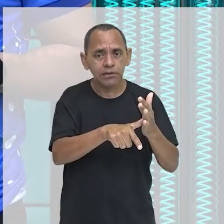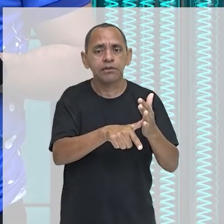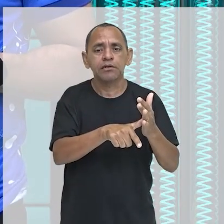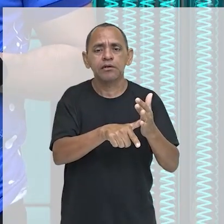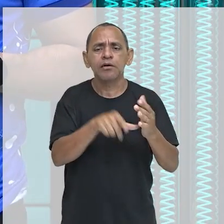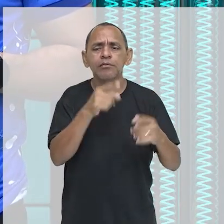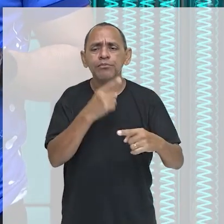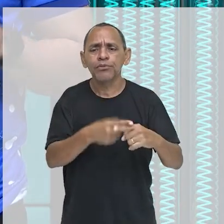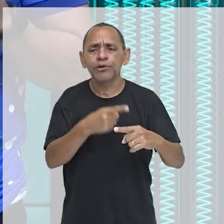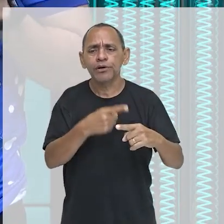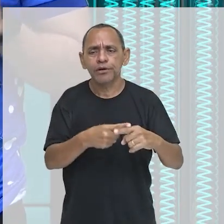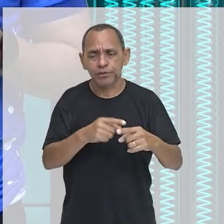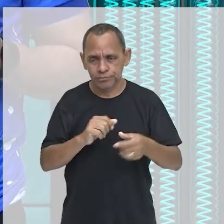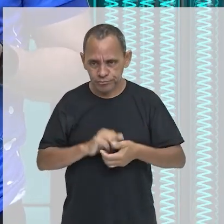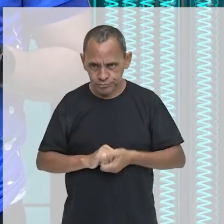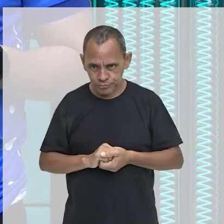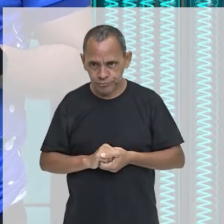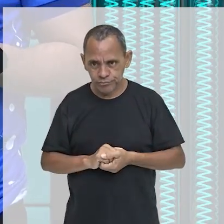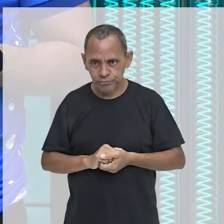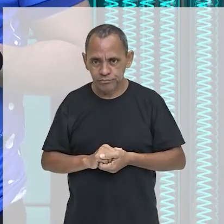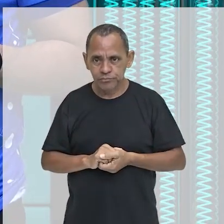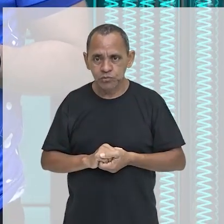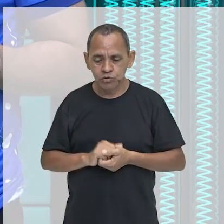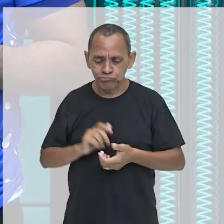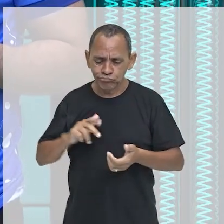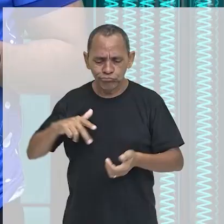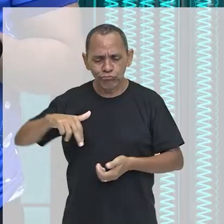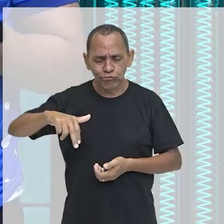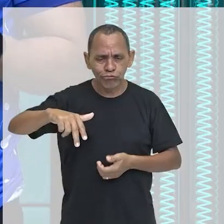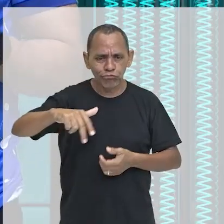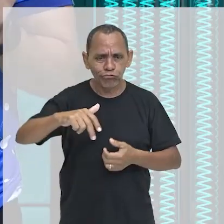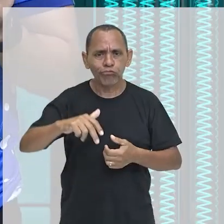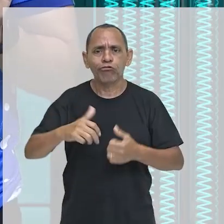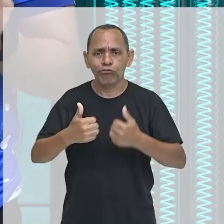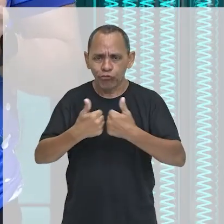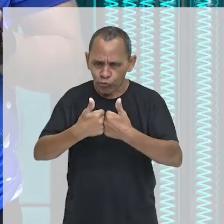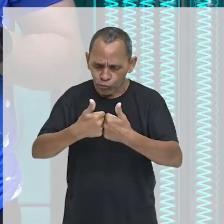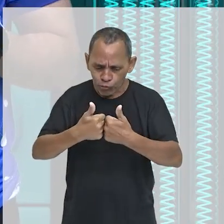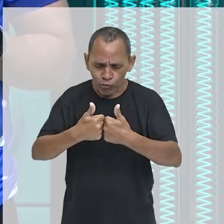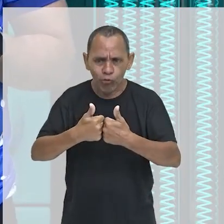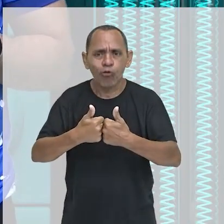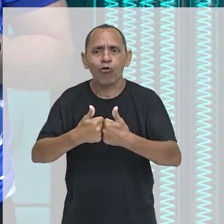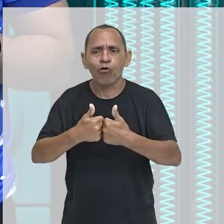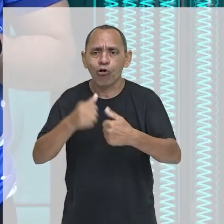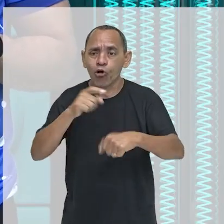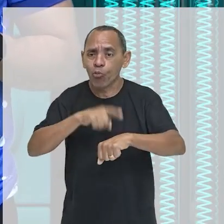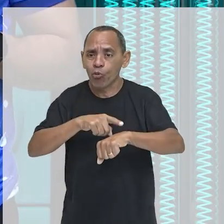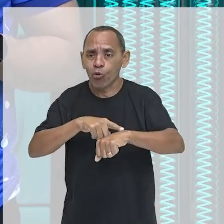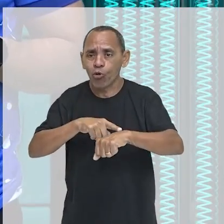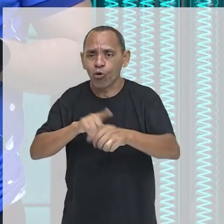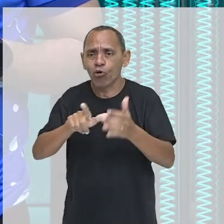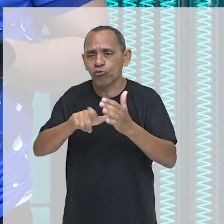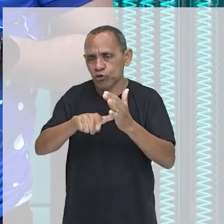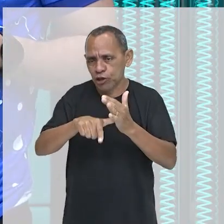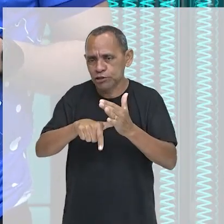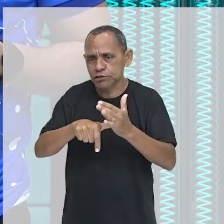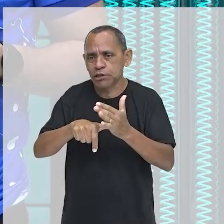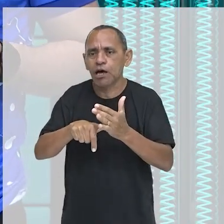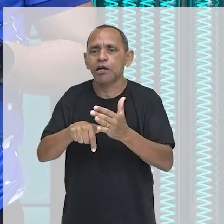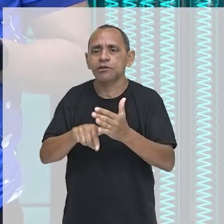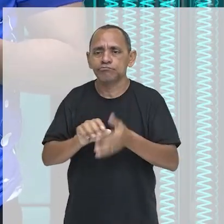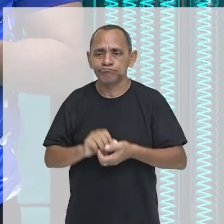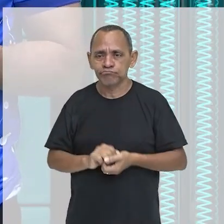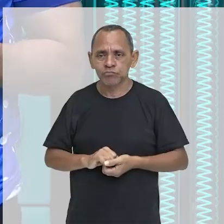presença dessa oração. Ok? Repararam que a classificação dela depende da sua função em relação a outra oração? Pois bem,